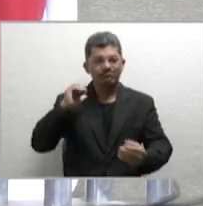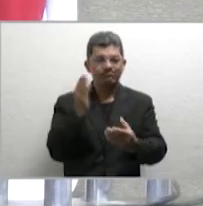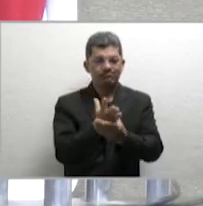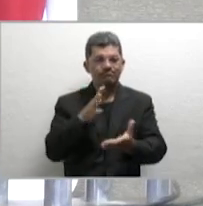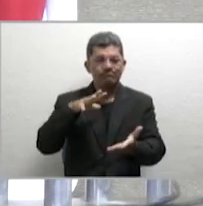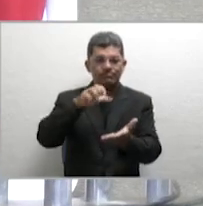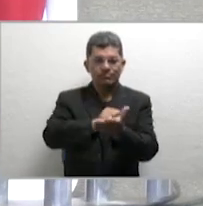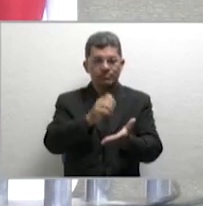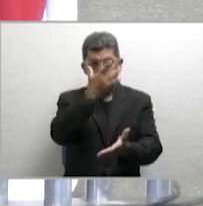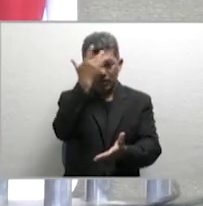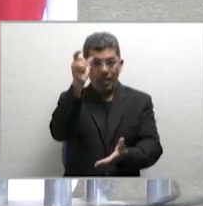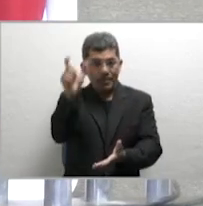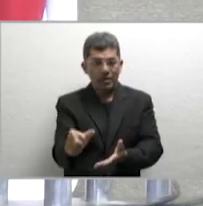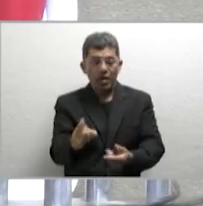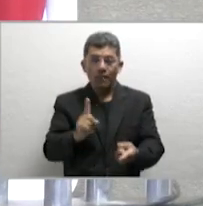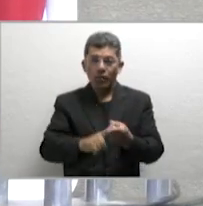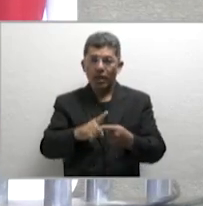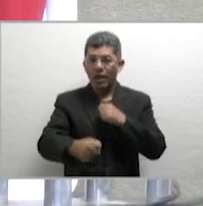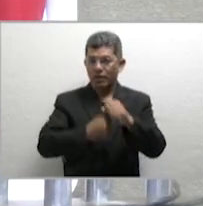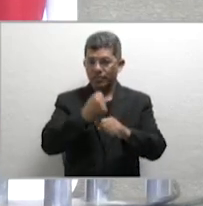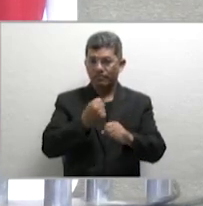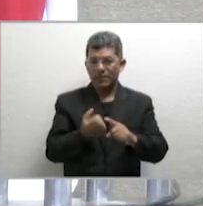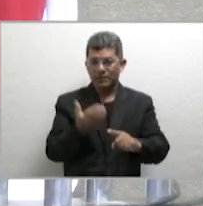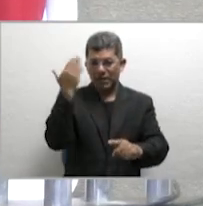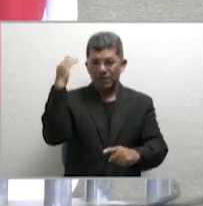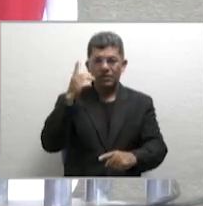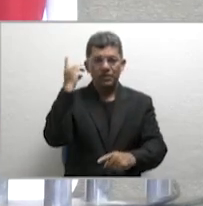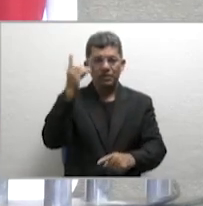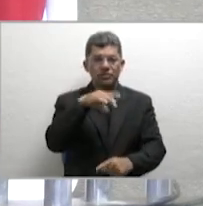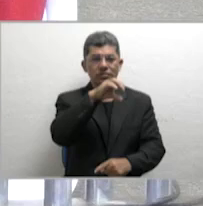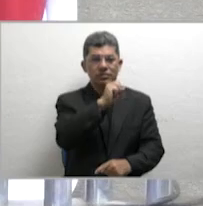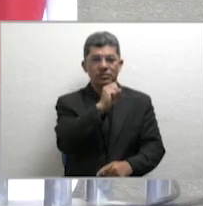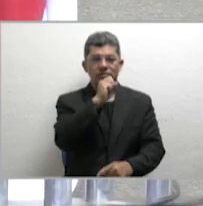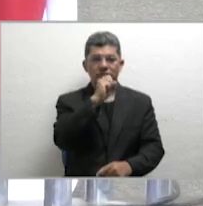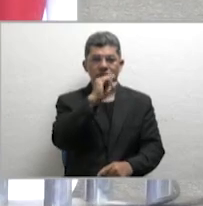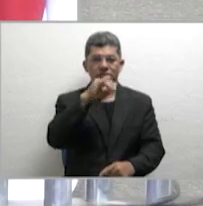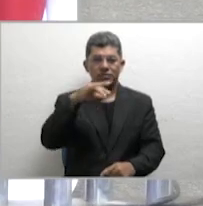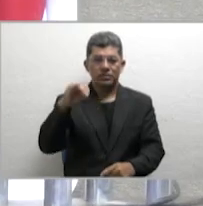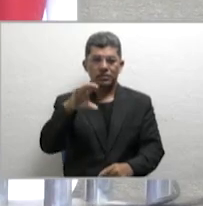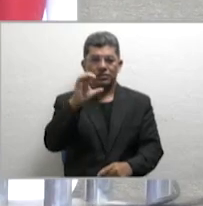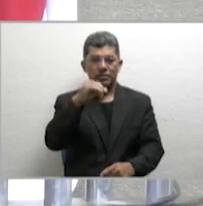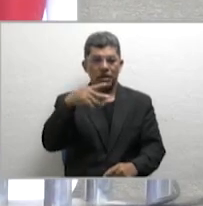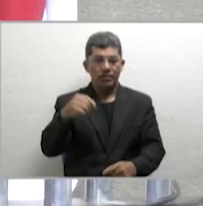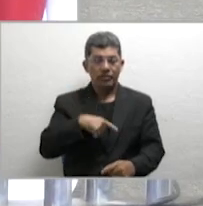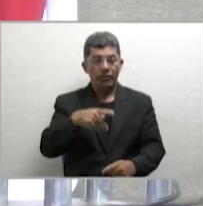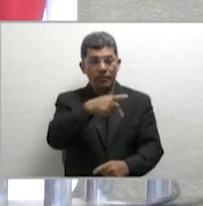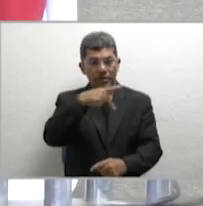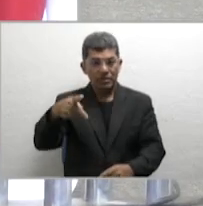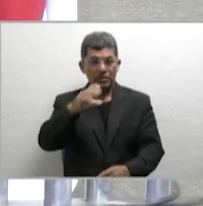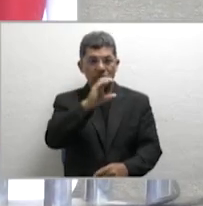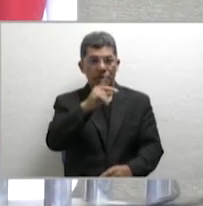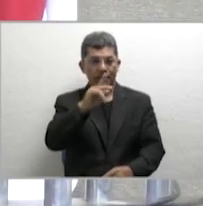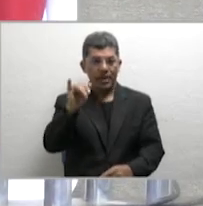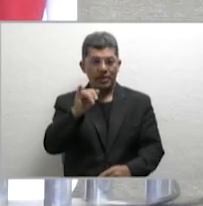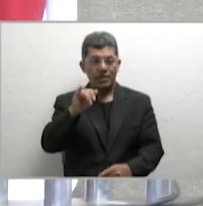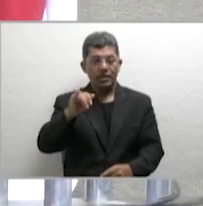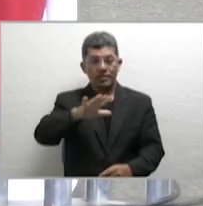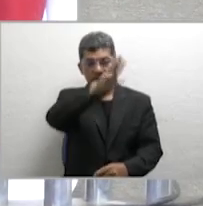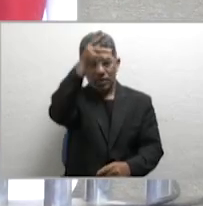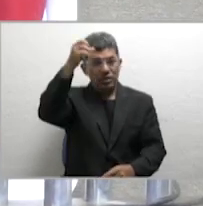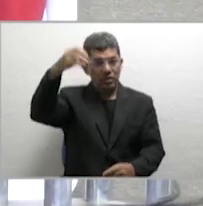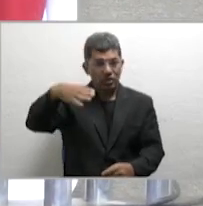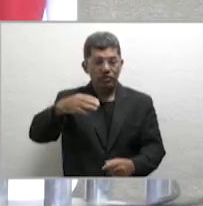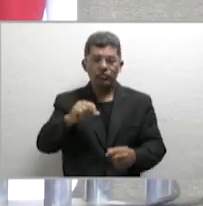porque no ano passado, o deputado Sinésio Campos, que foi o presidente da CPI da Amazonas Energia, fez um grande trabalho.